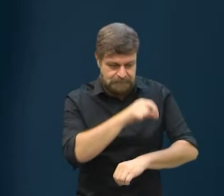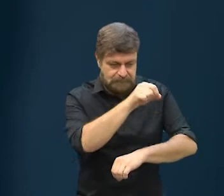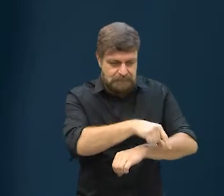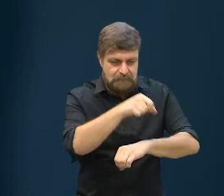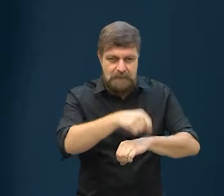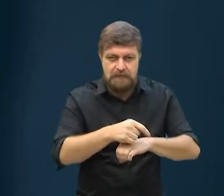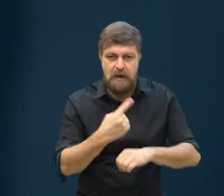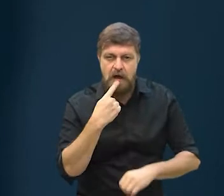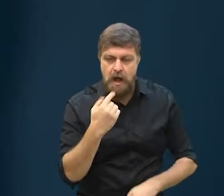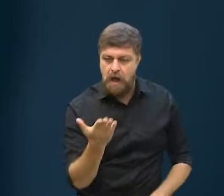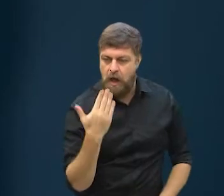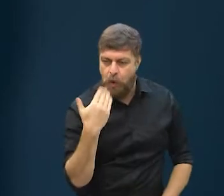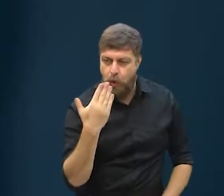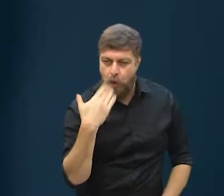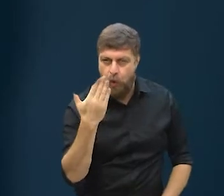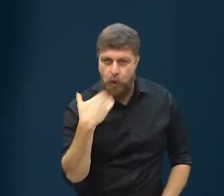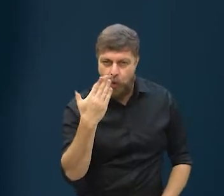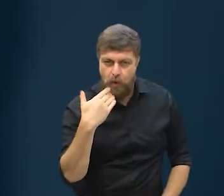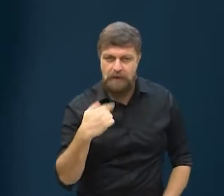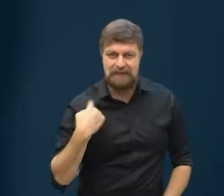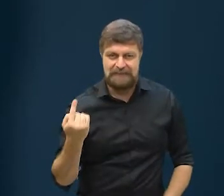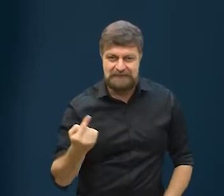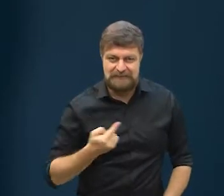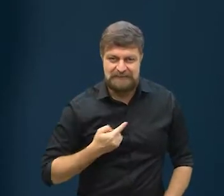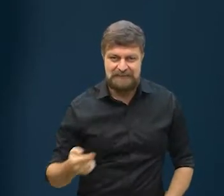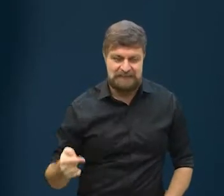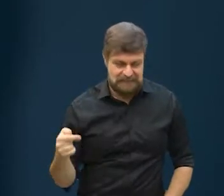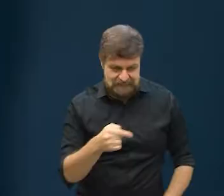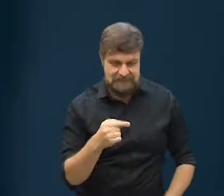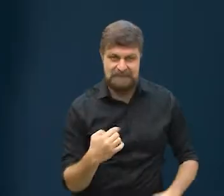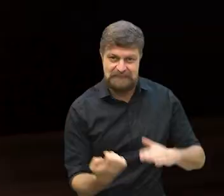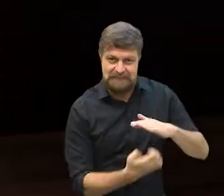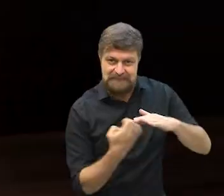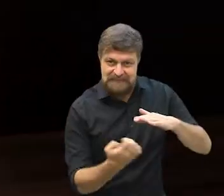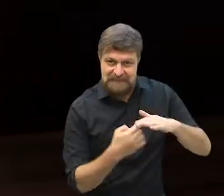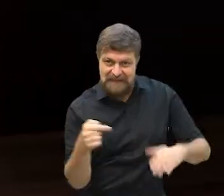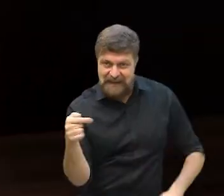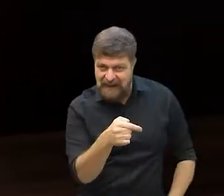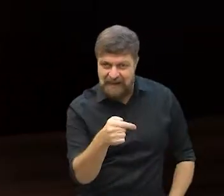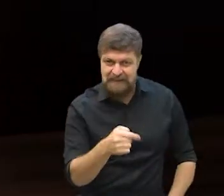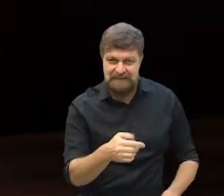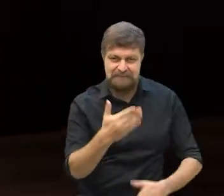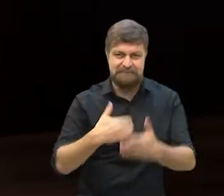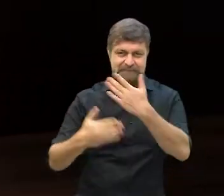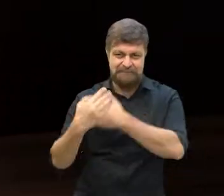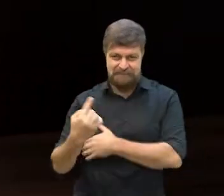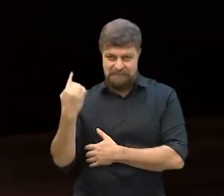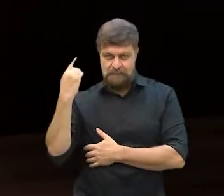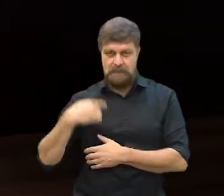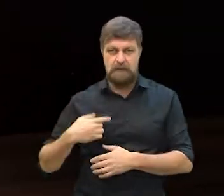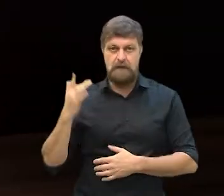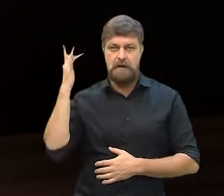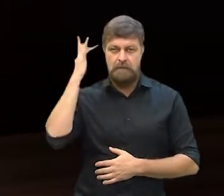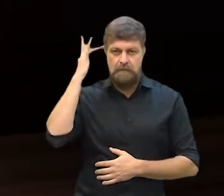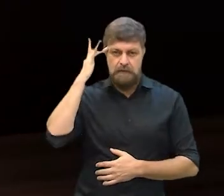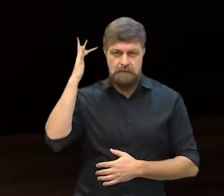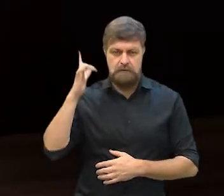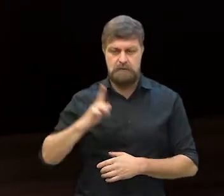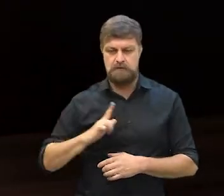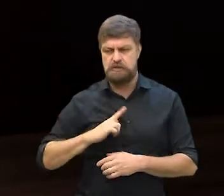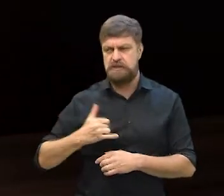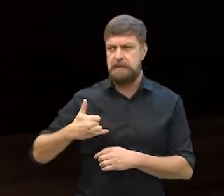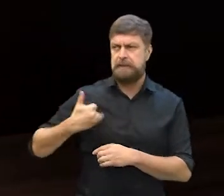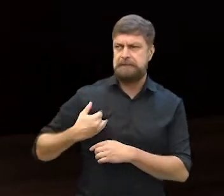plantar pimenta. Meu pai resolveu plantar pimenta lá, mas para a gente estar vendendo para as indústrias. Naquela época eu já era bem maduro, bem velho, 16